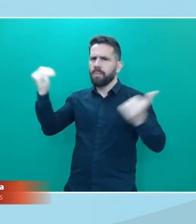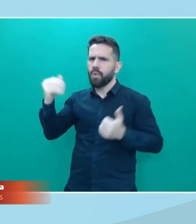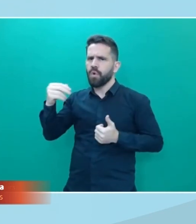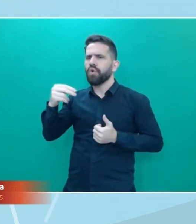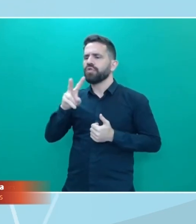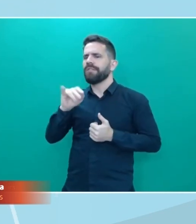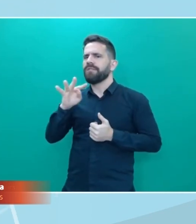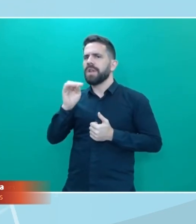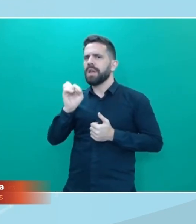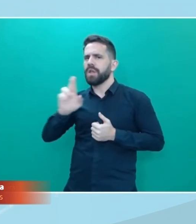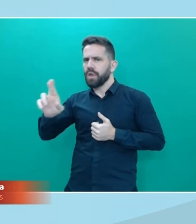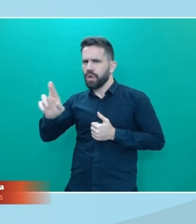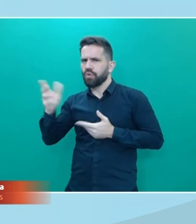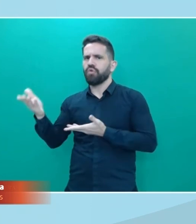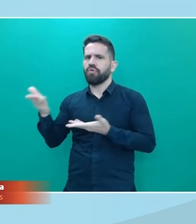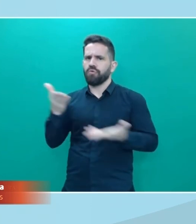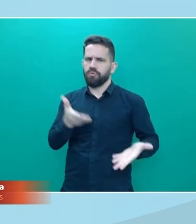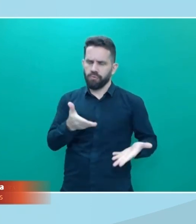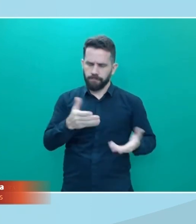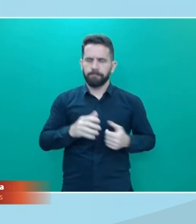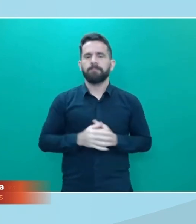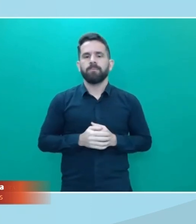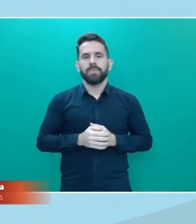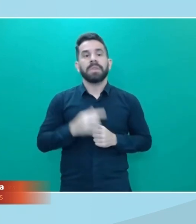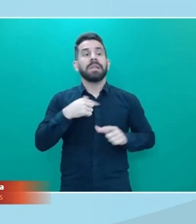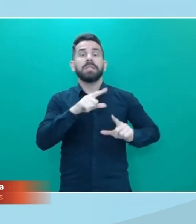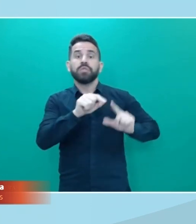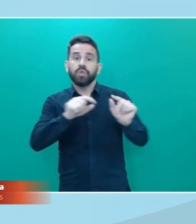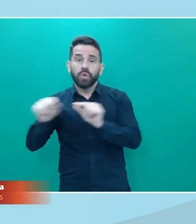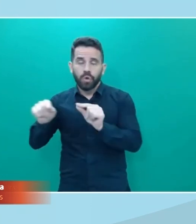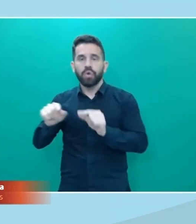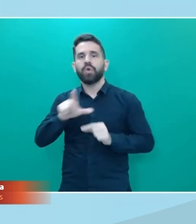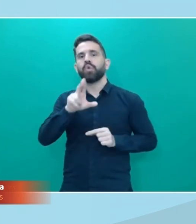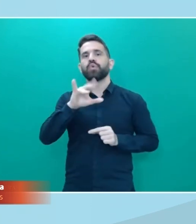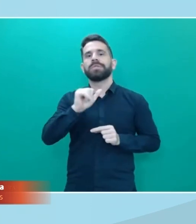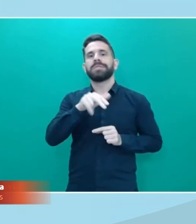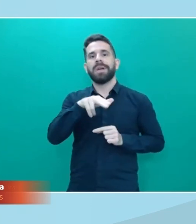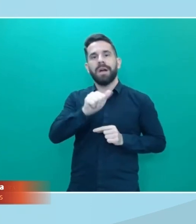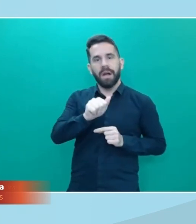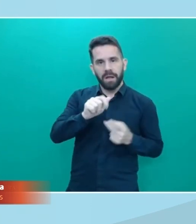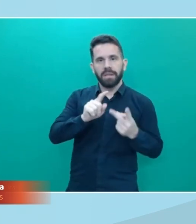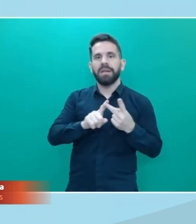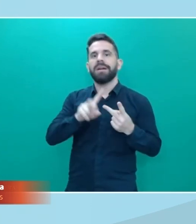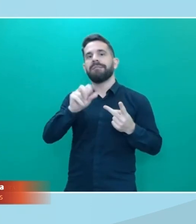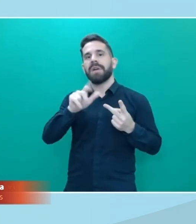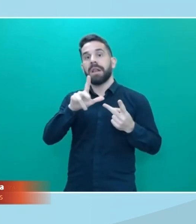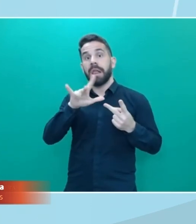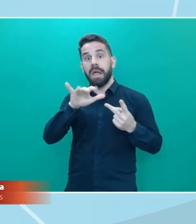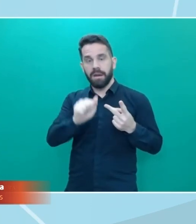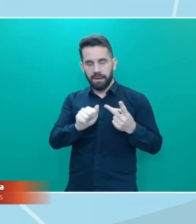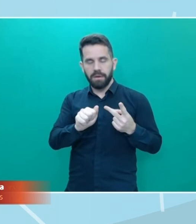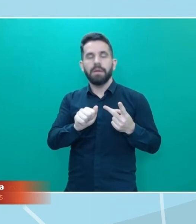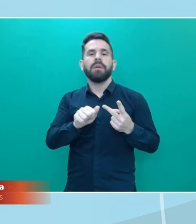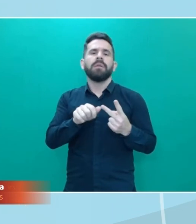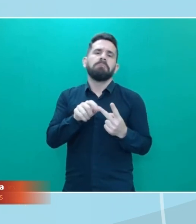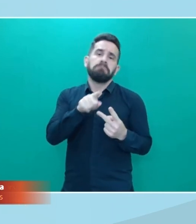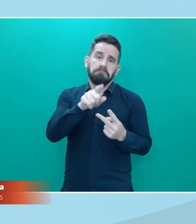professoras Luciana Ribeiro e Valéria Figueiredo. Se você ficou interessado, a visitação pode ser feita